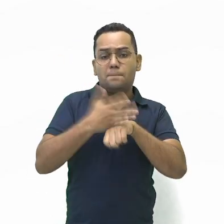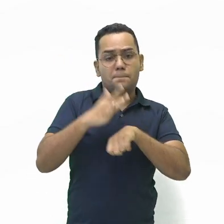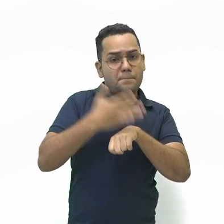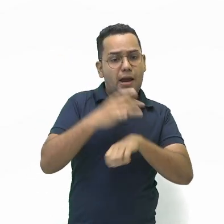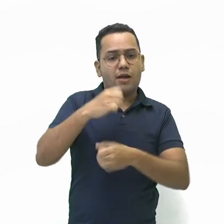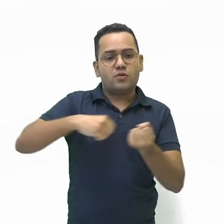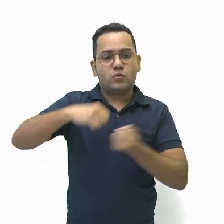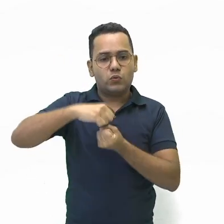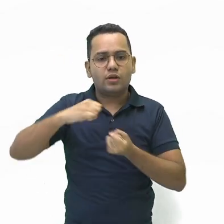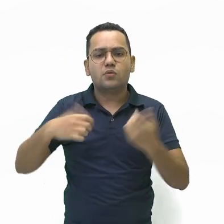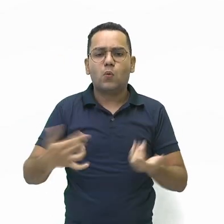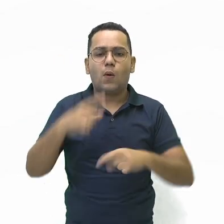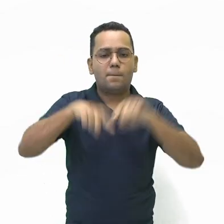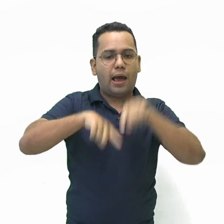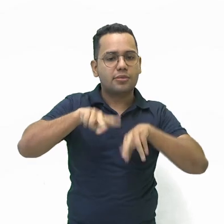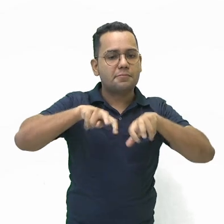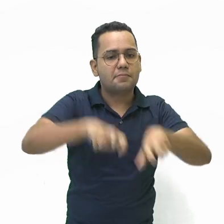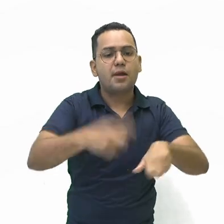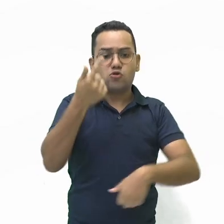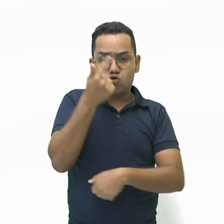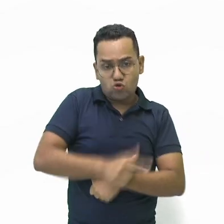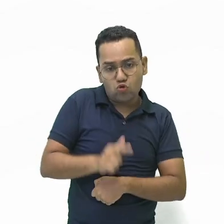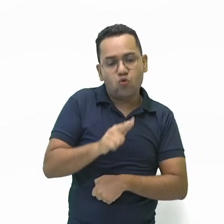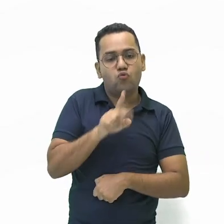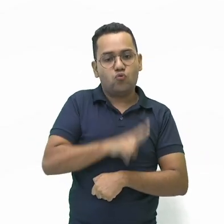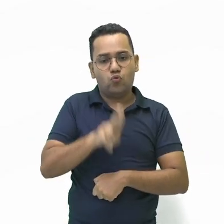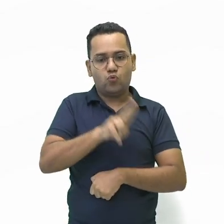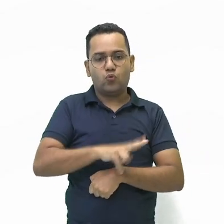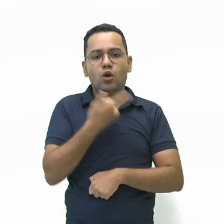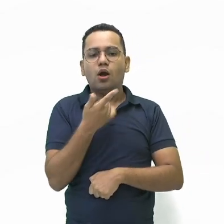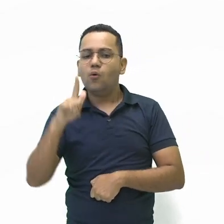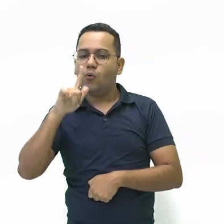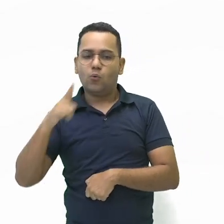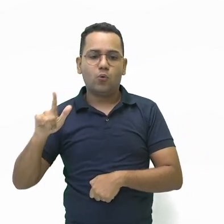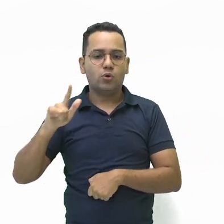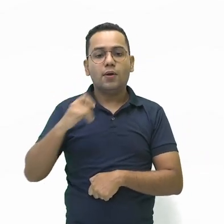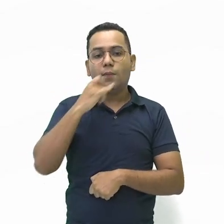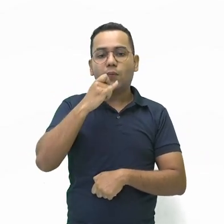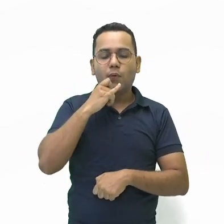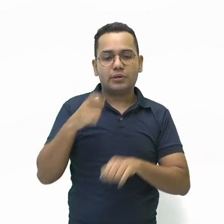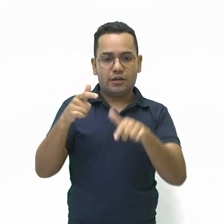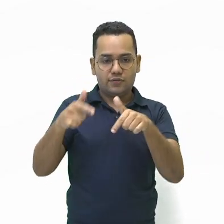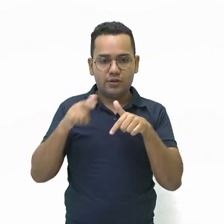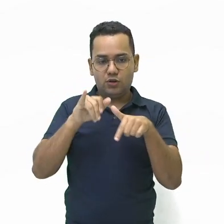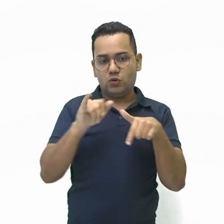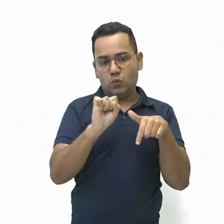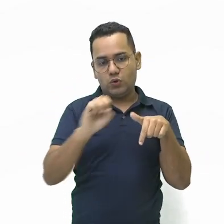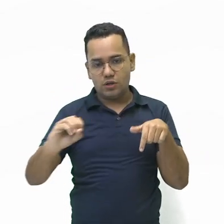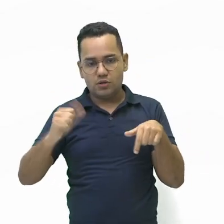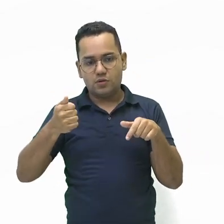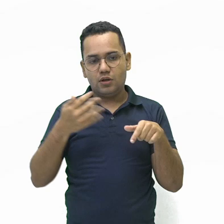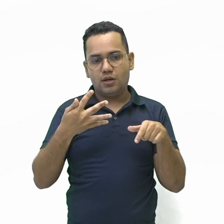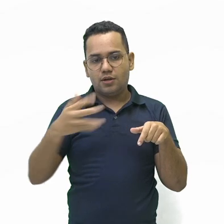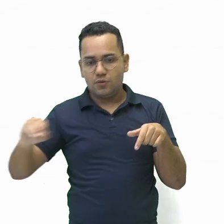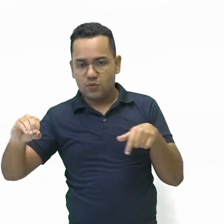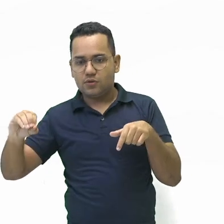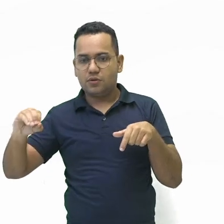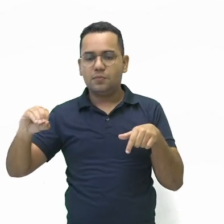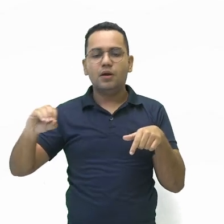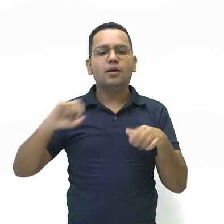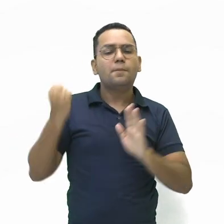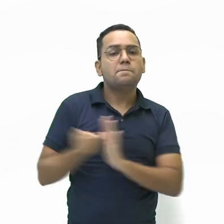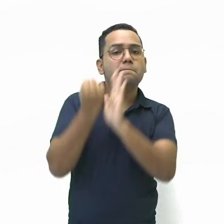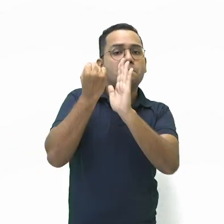energia renovável, né? E a busca do selo verde, né? Que é o selo da série ISO 4000, dessas fábricas, dessas empresas, também